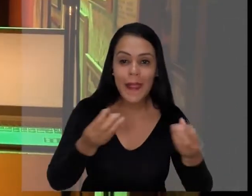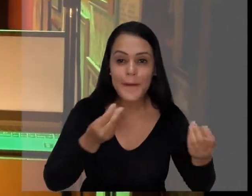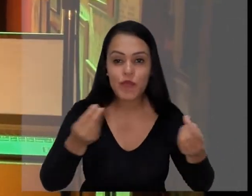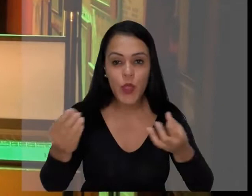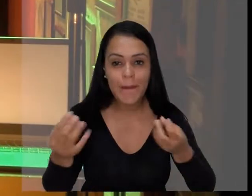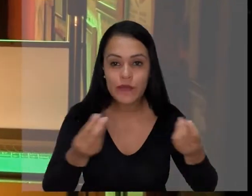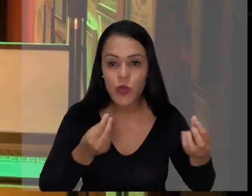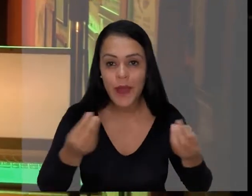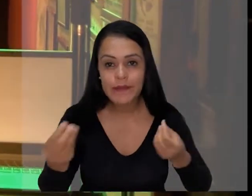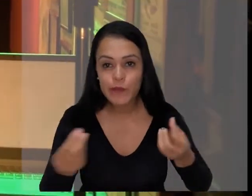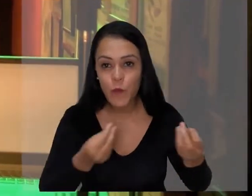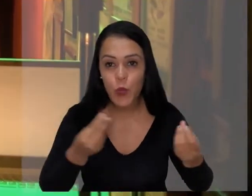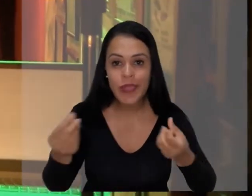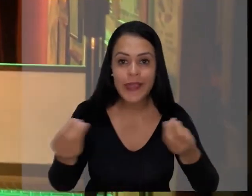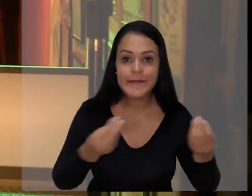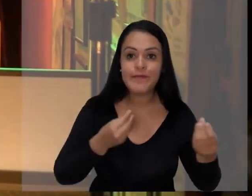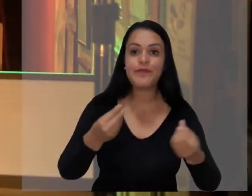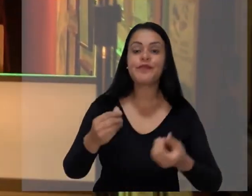Nham, nham.